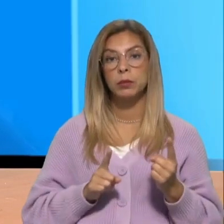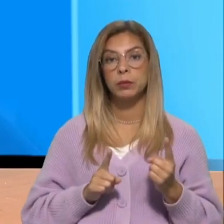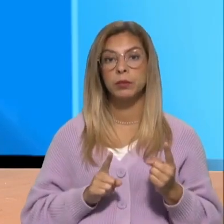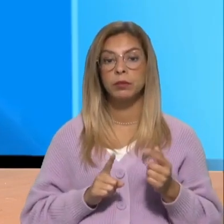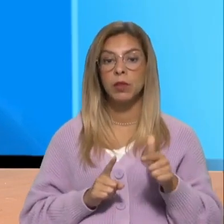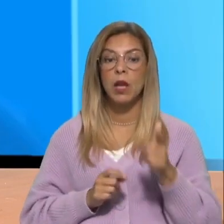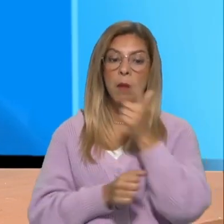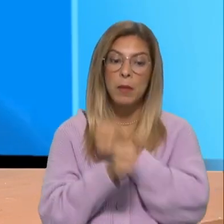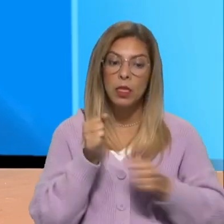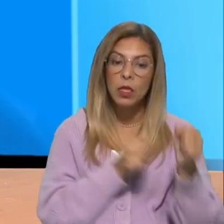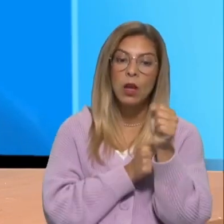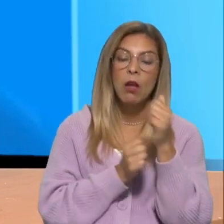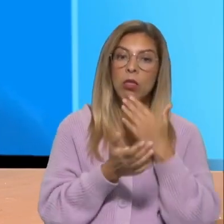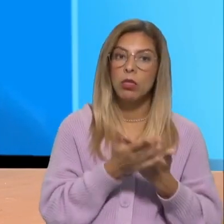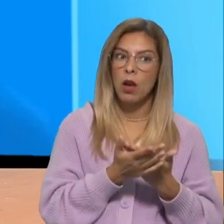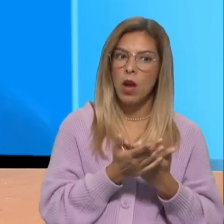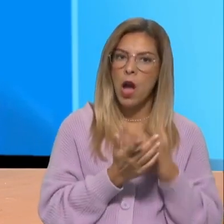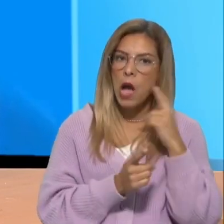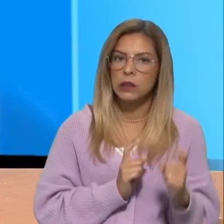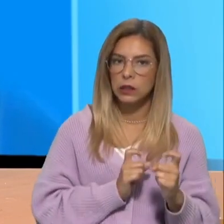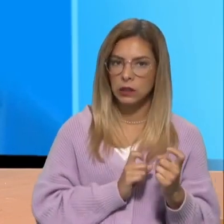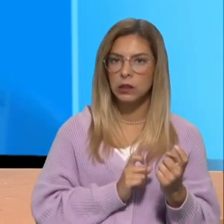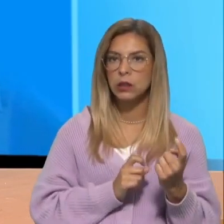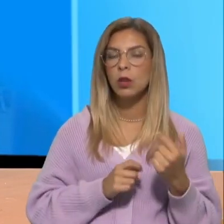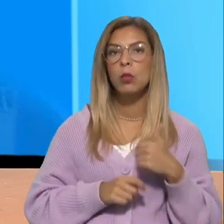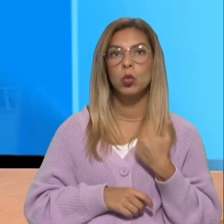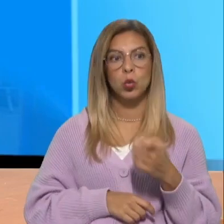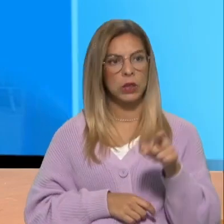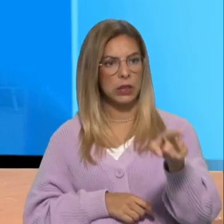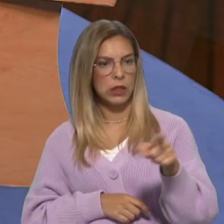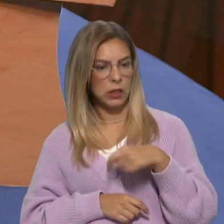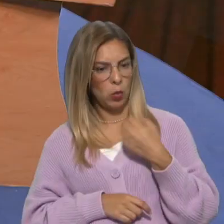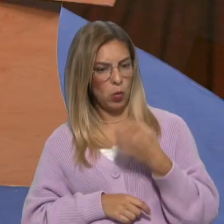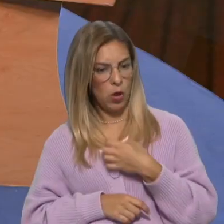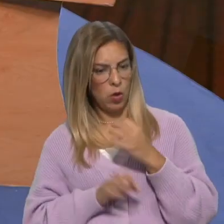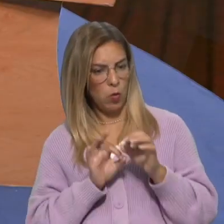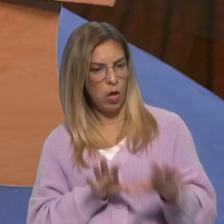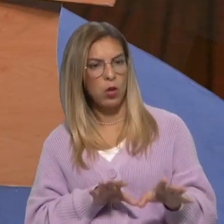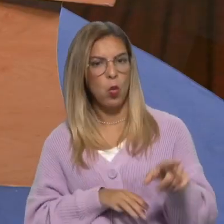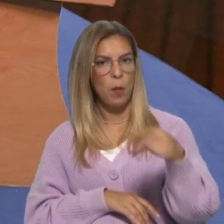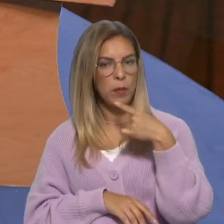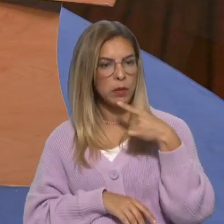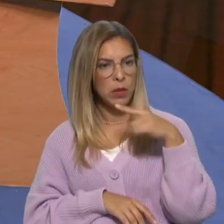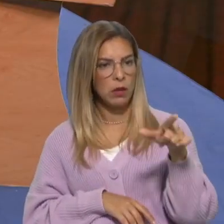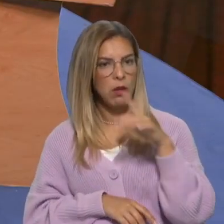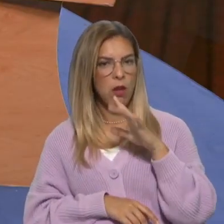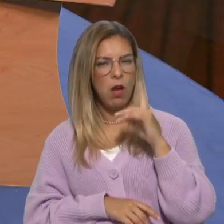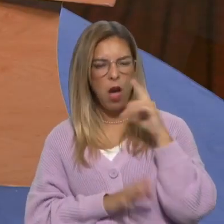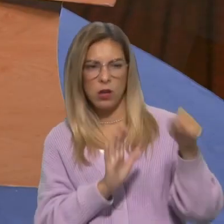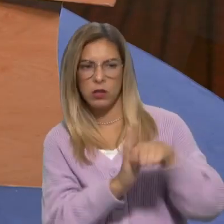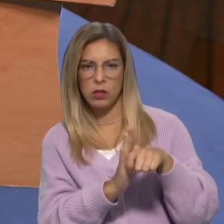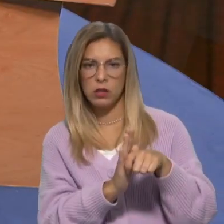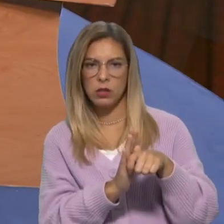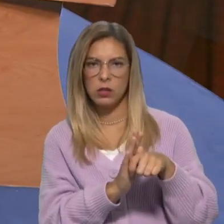até nos pode levar a fazer o mal, porque se eu consigo sentir o que tu sentes, consigo perceber o que é que te vai ferir. Enfim, isto